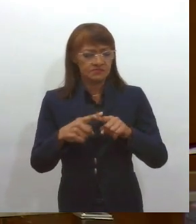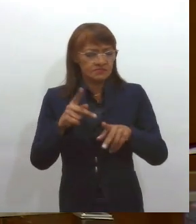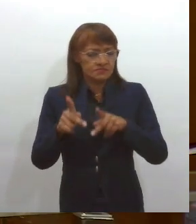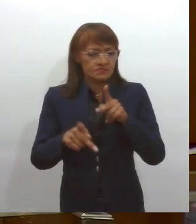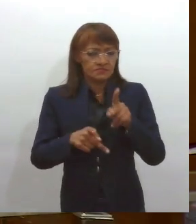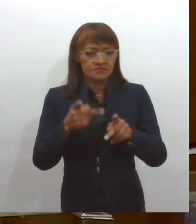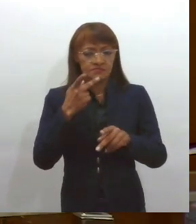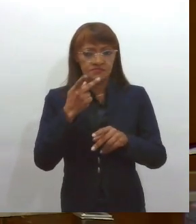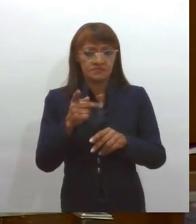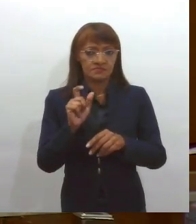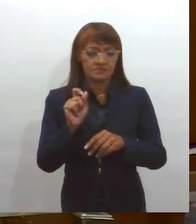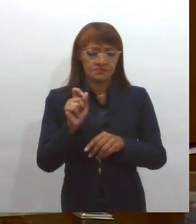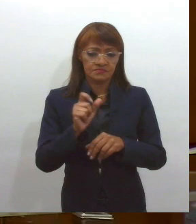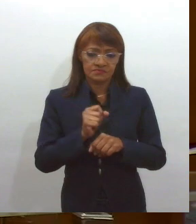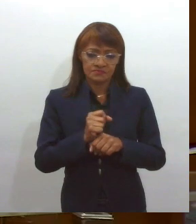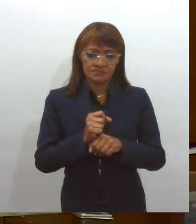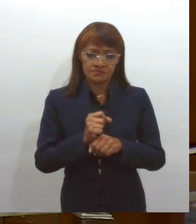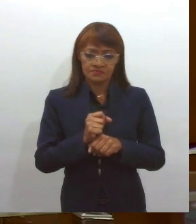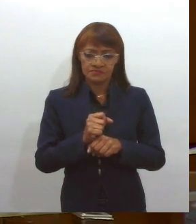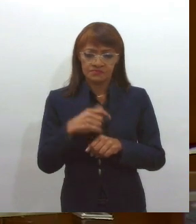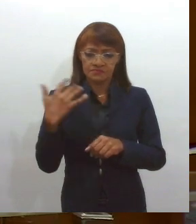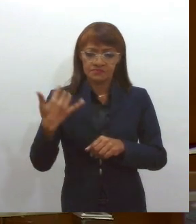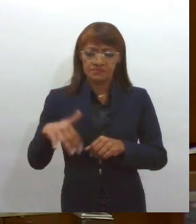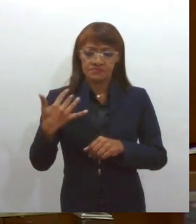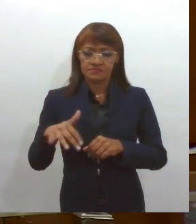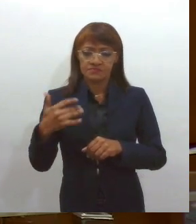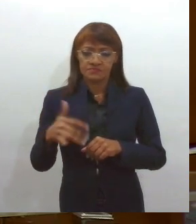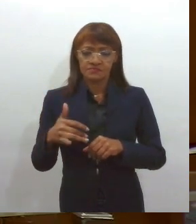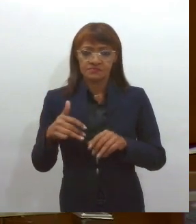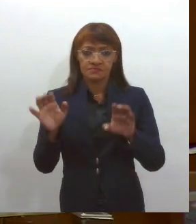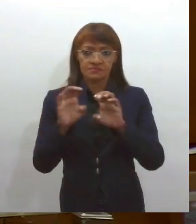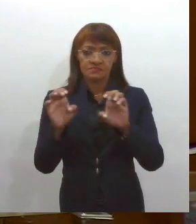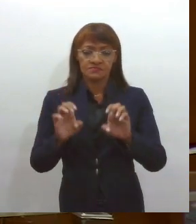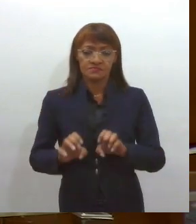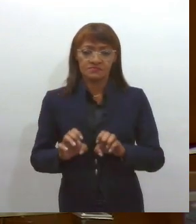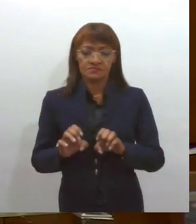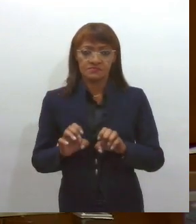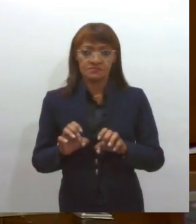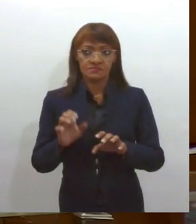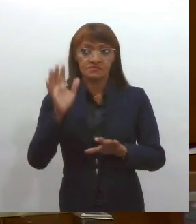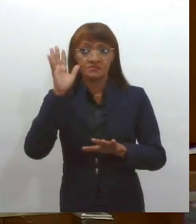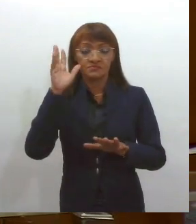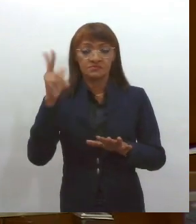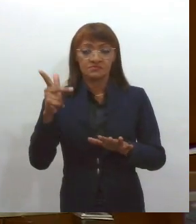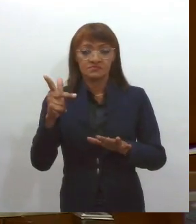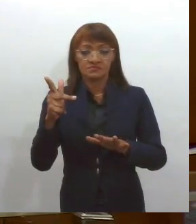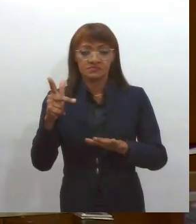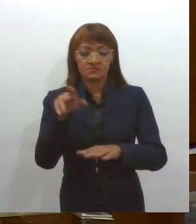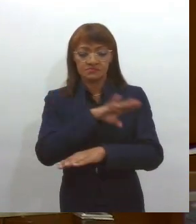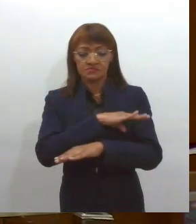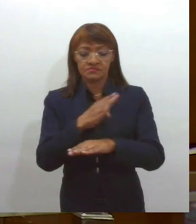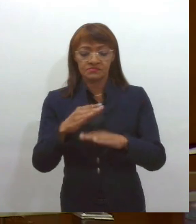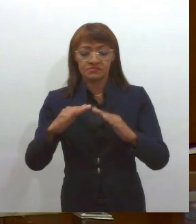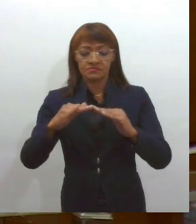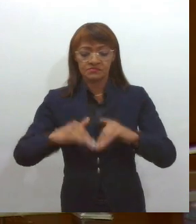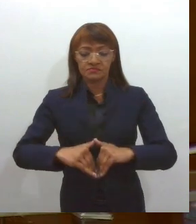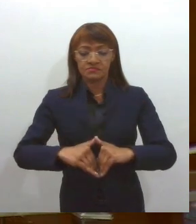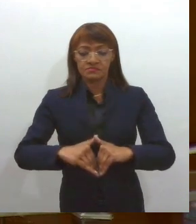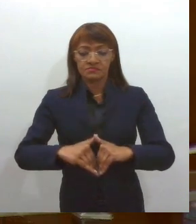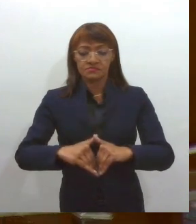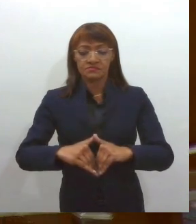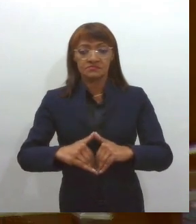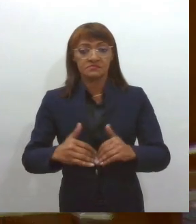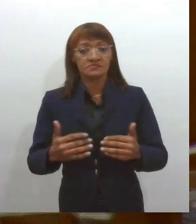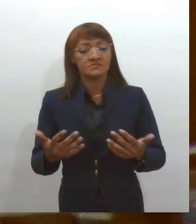essa estrutura venha aceder e aqui a gente já fez nossa parte aqui sobre essa ponta Eu acho que eu já cobrei aqui umas